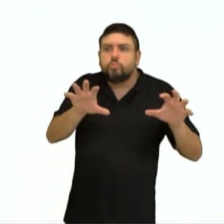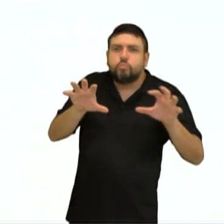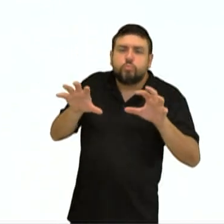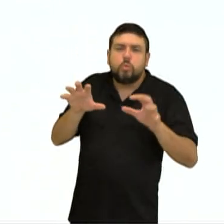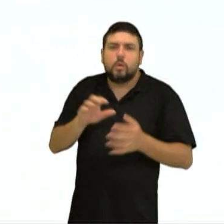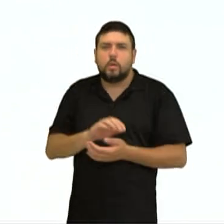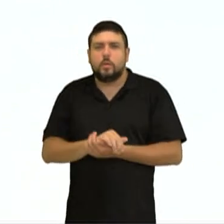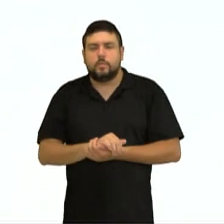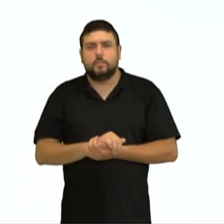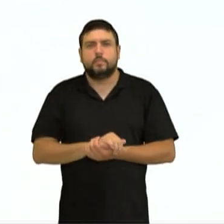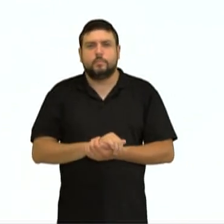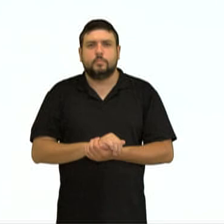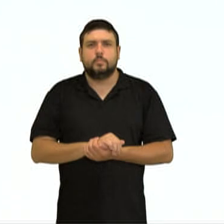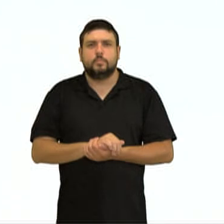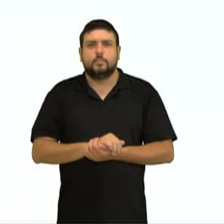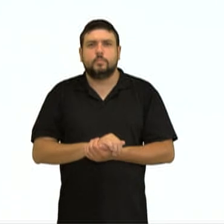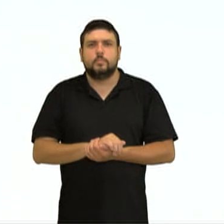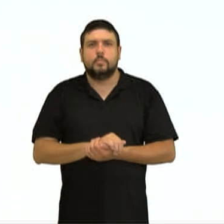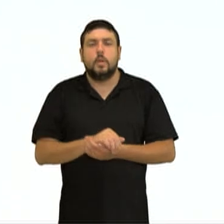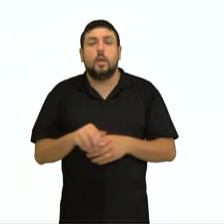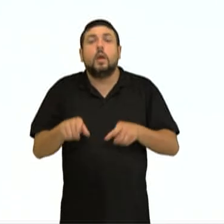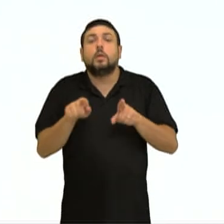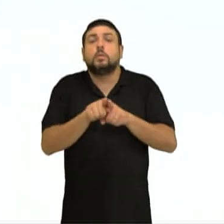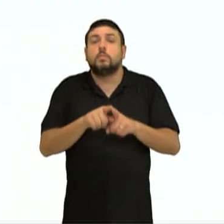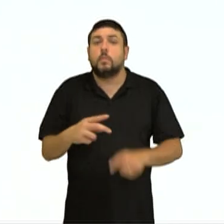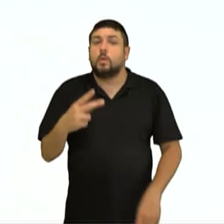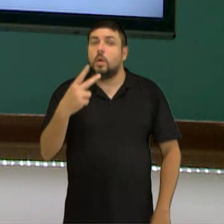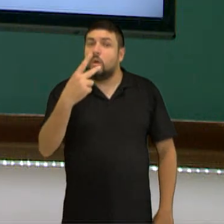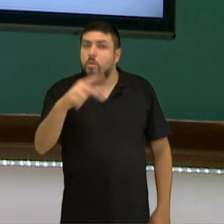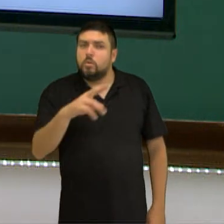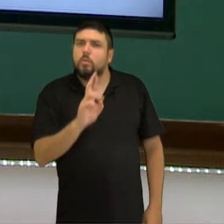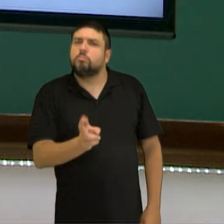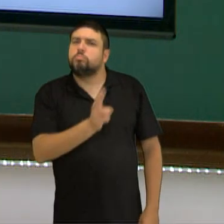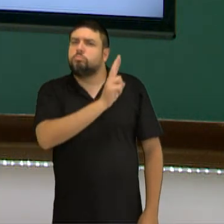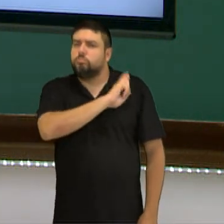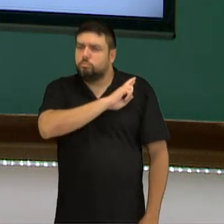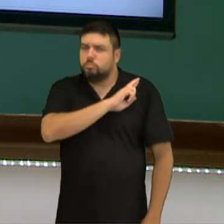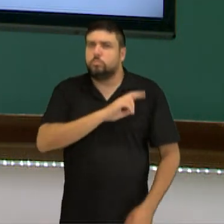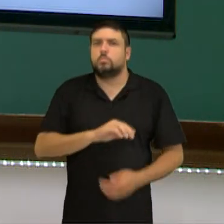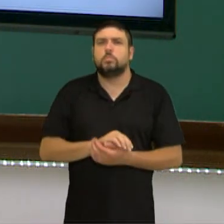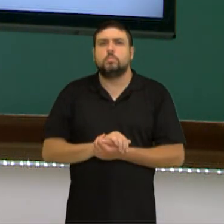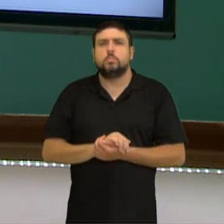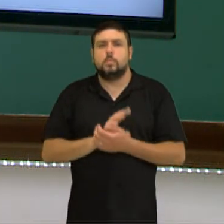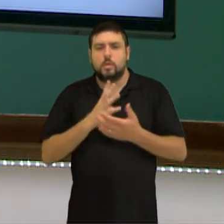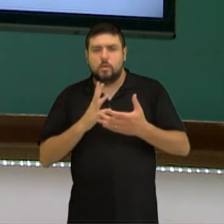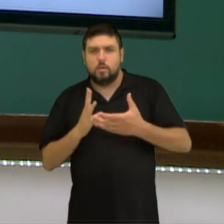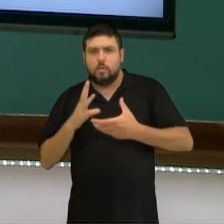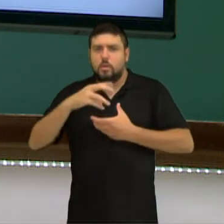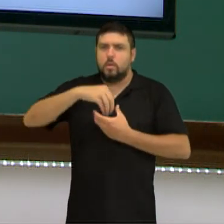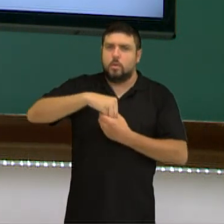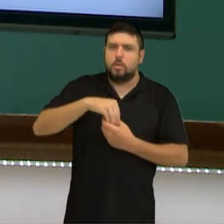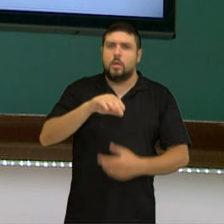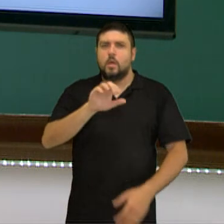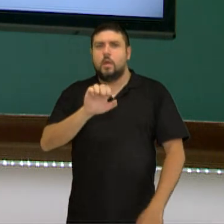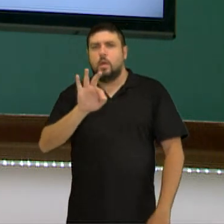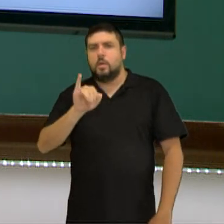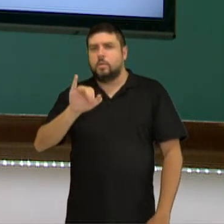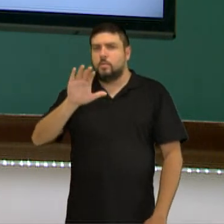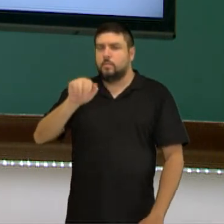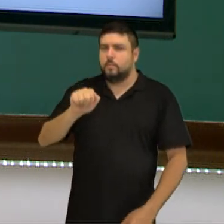campo da ética. Avaliar a sua responsabilidade em cada acontecimento. Está tudo isso no campo da